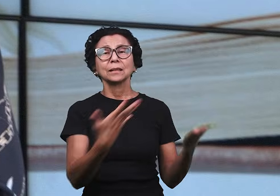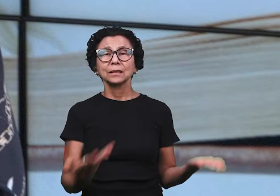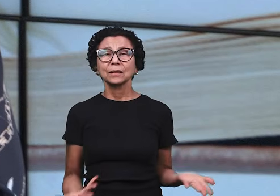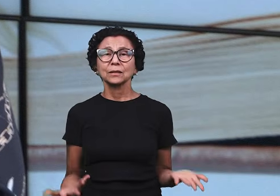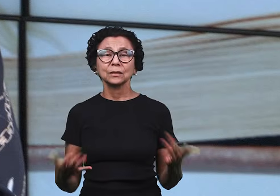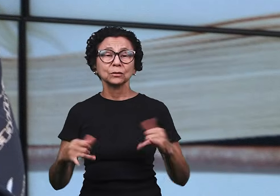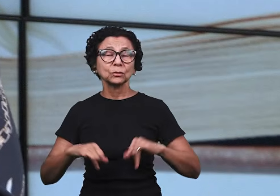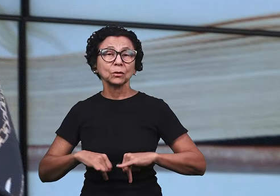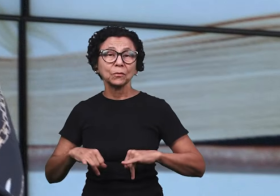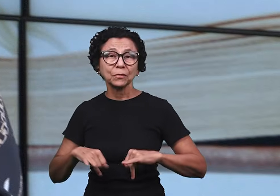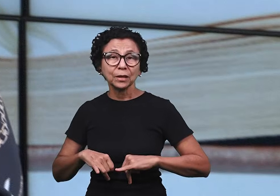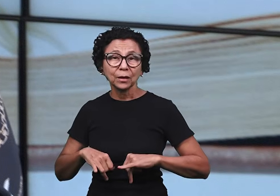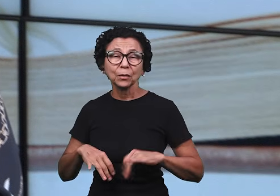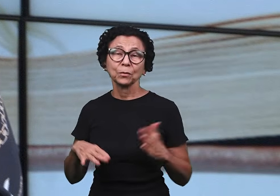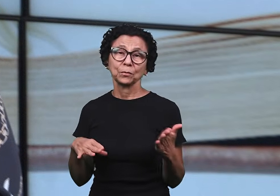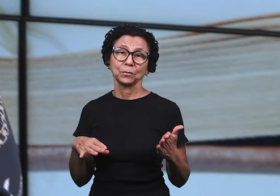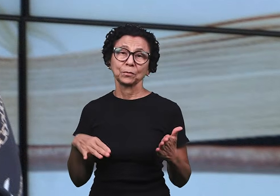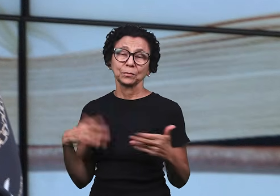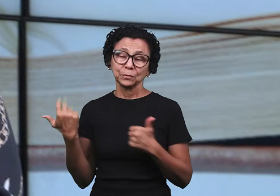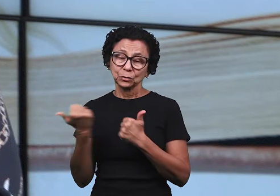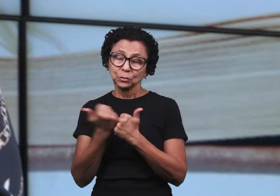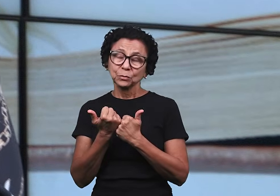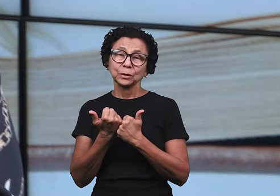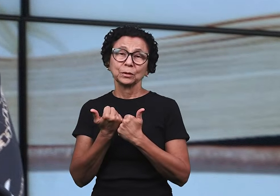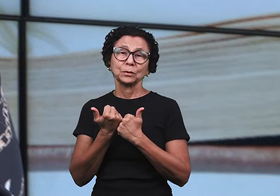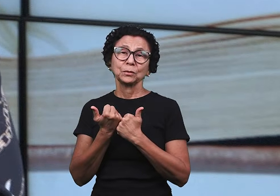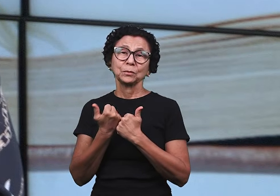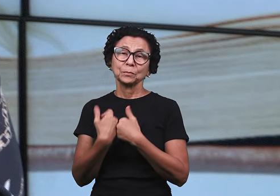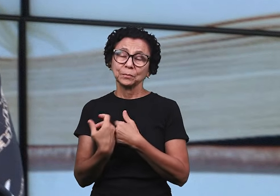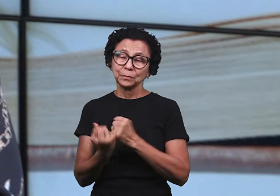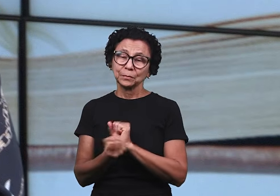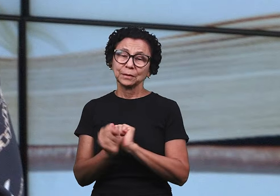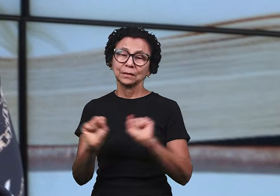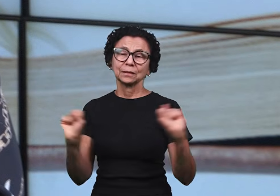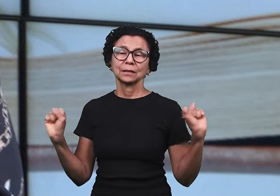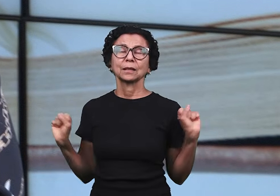suas pisaduras nós já fomos sarados. Então, como é